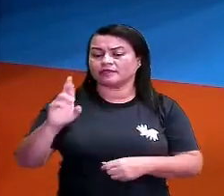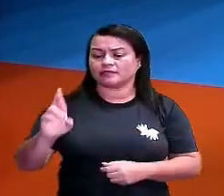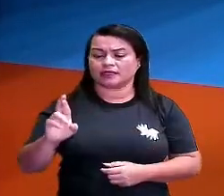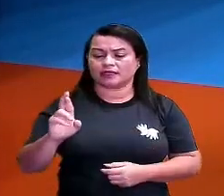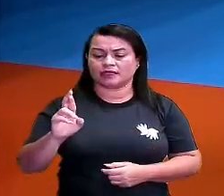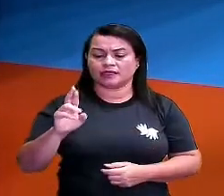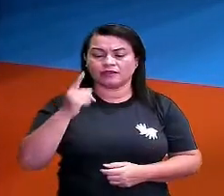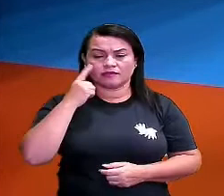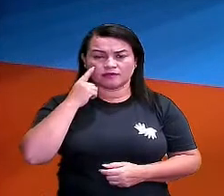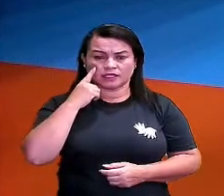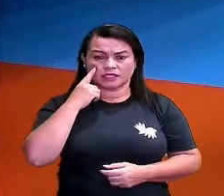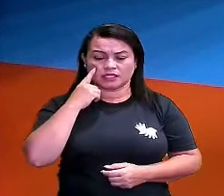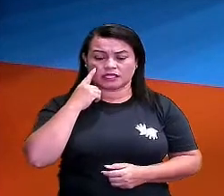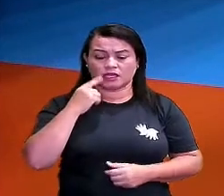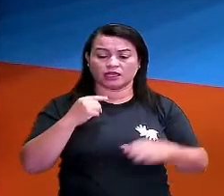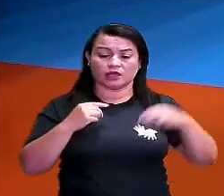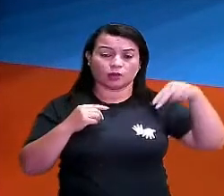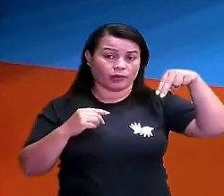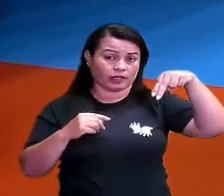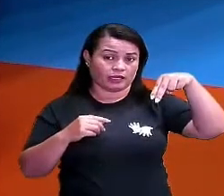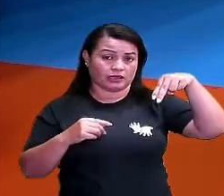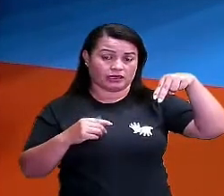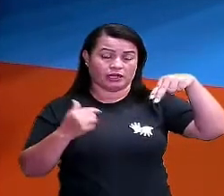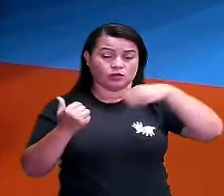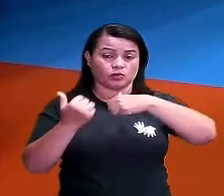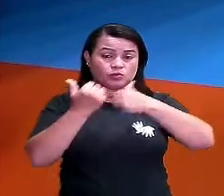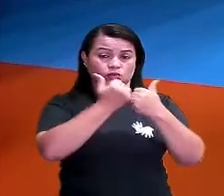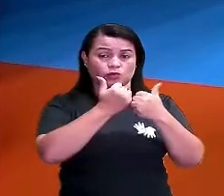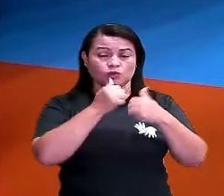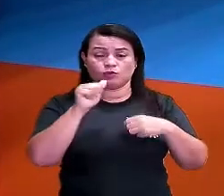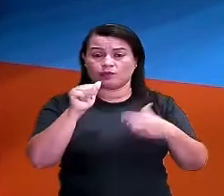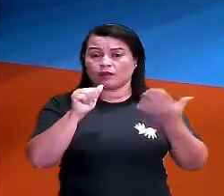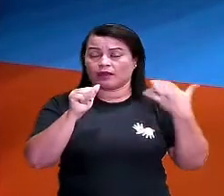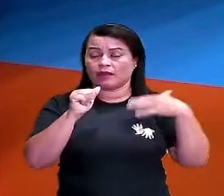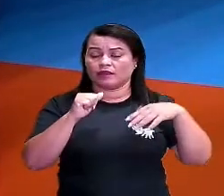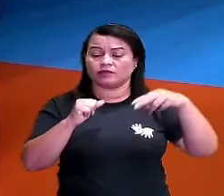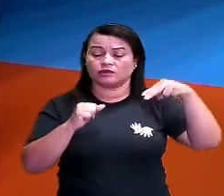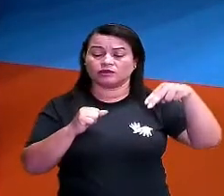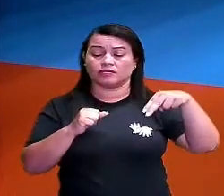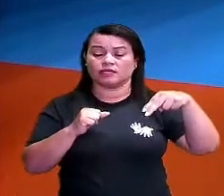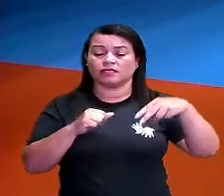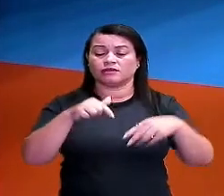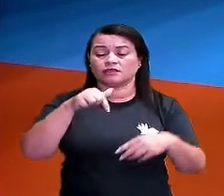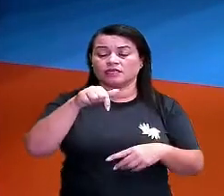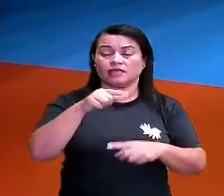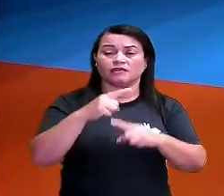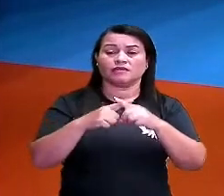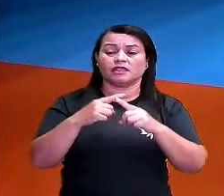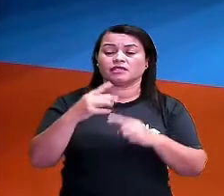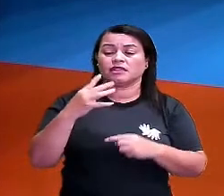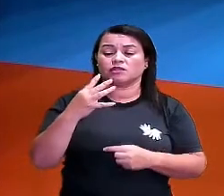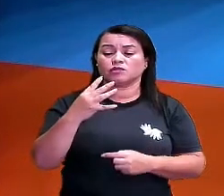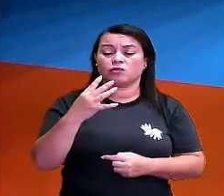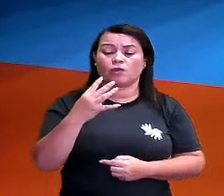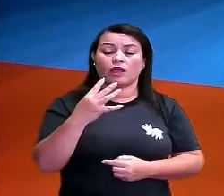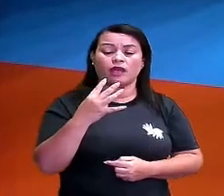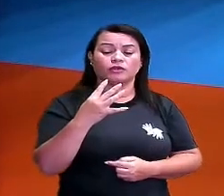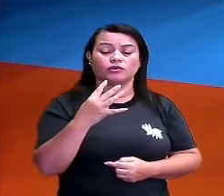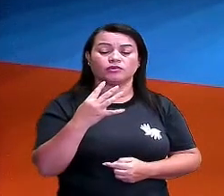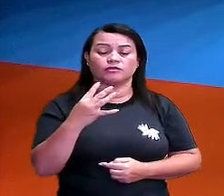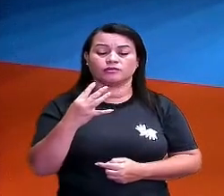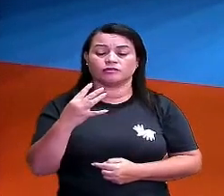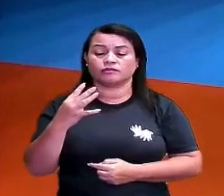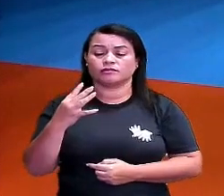no lugar do A vai ser o N, que é quem eu estou procurando, igual a 7 vezes 4, porque